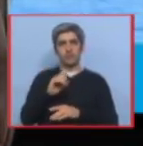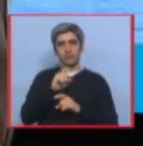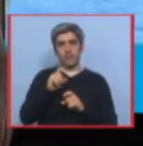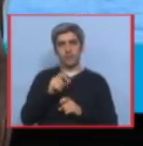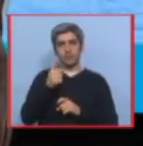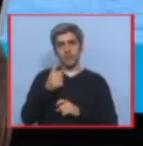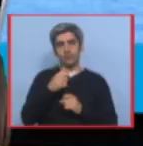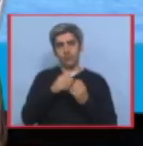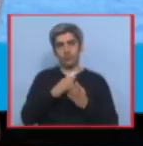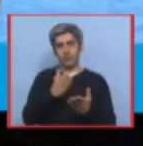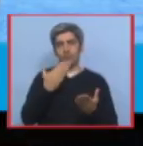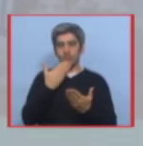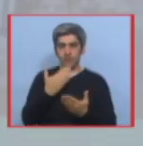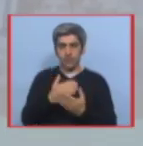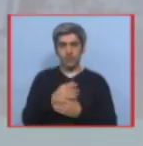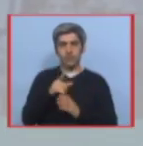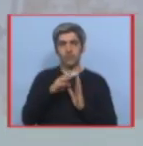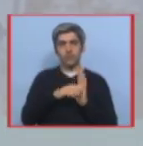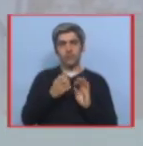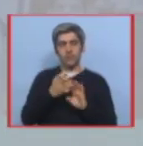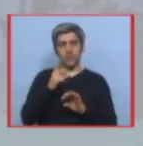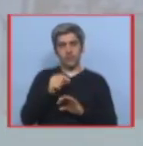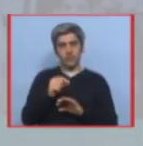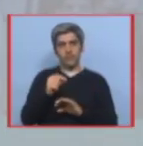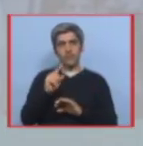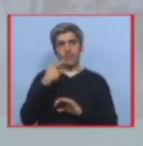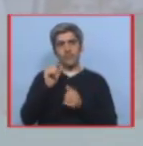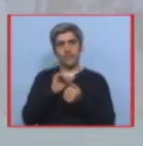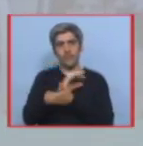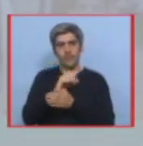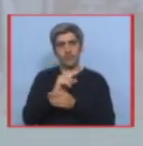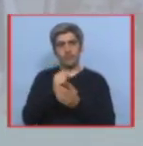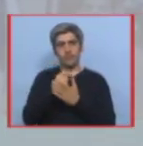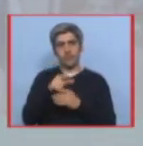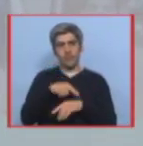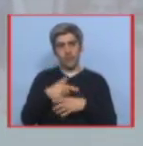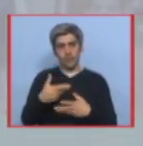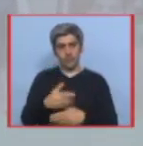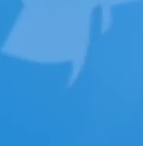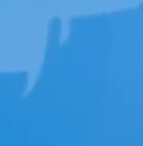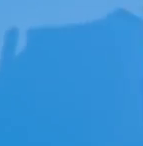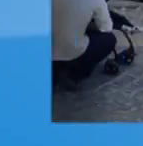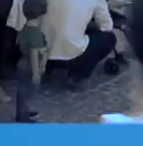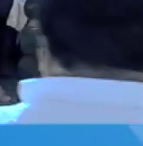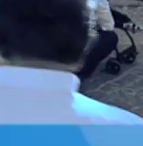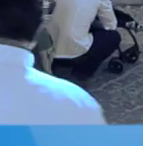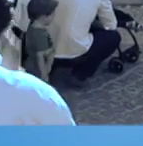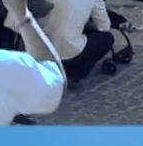para todos. Muito obrigado. E neste programa destacamos ainda outras notícias que marcam a atualidade.